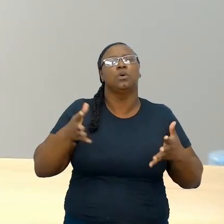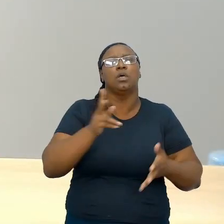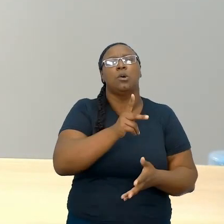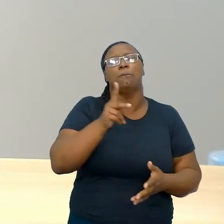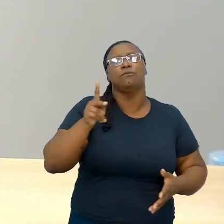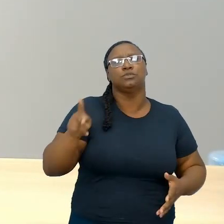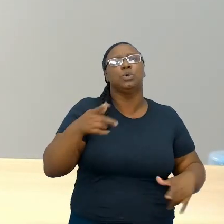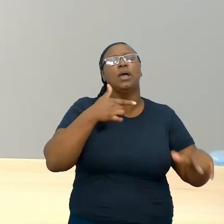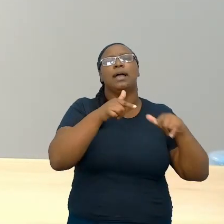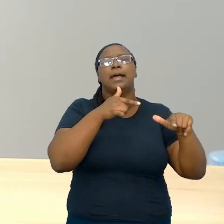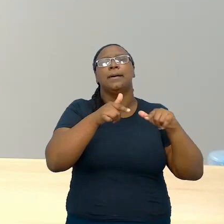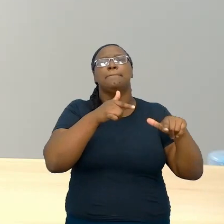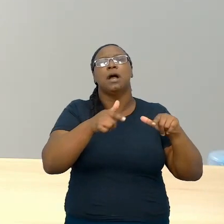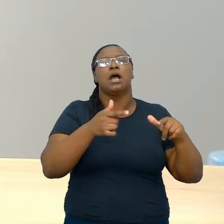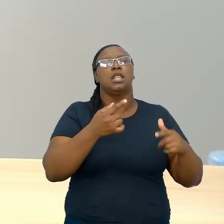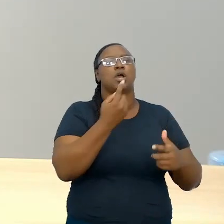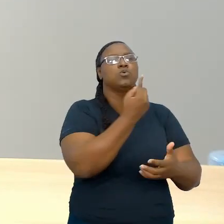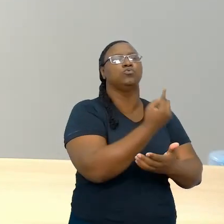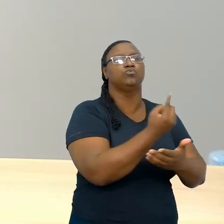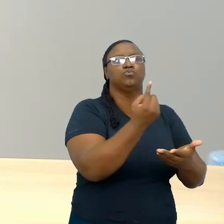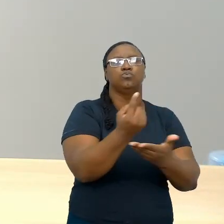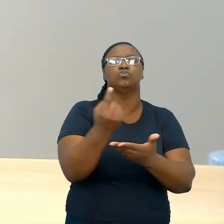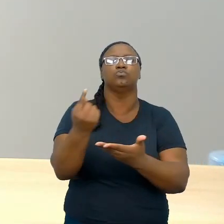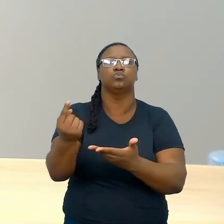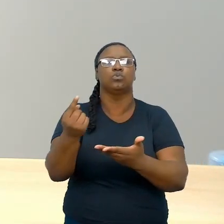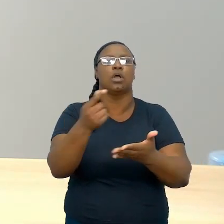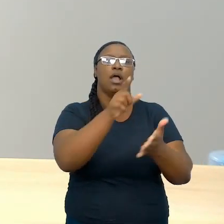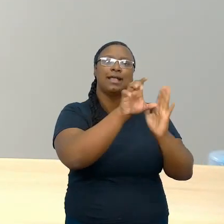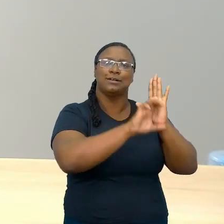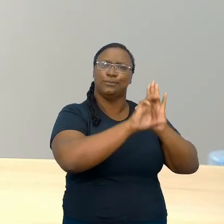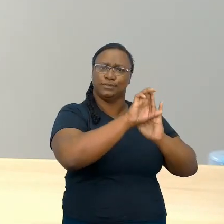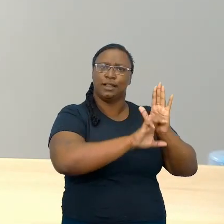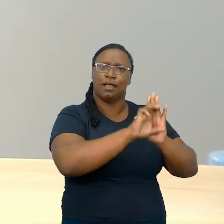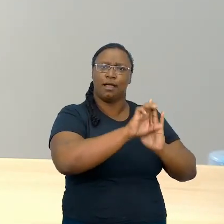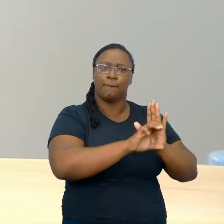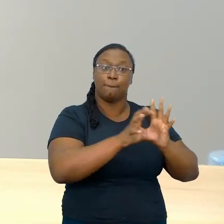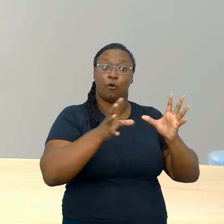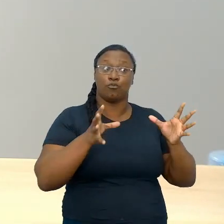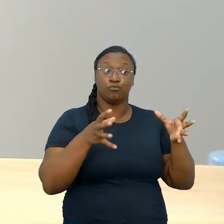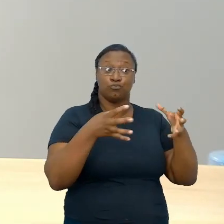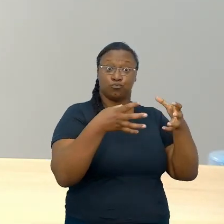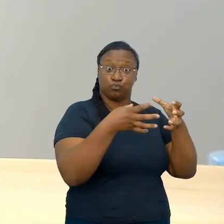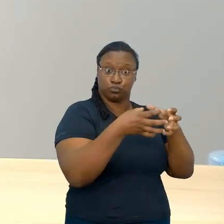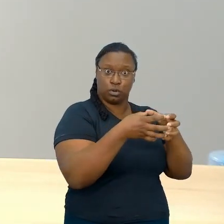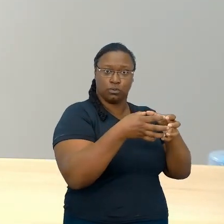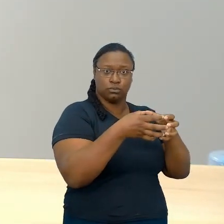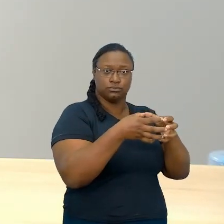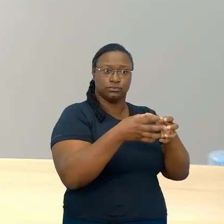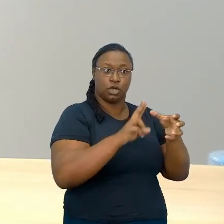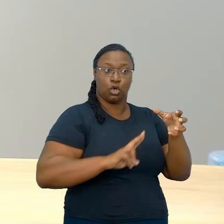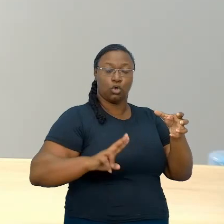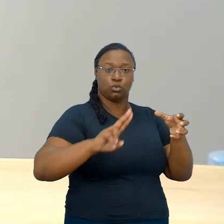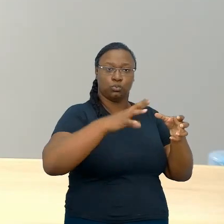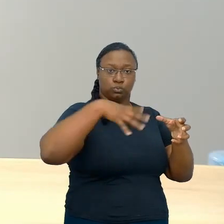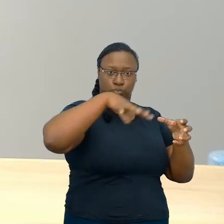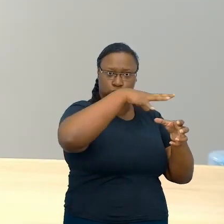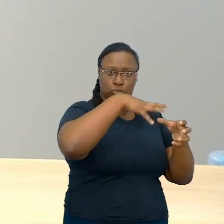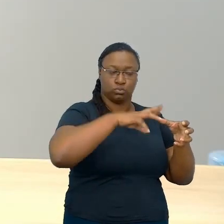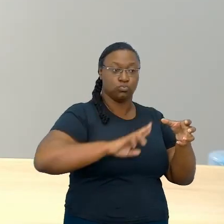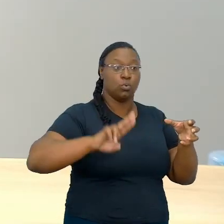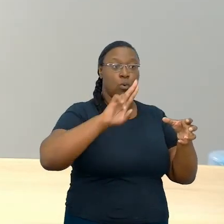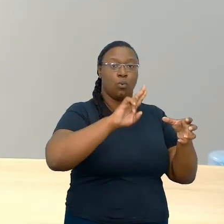que trabalham com a unidade curricular se reúnam, todos usem a mesma